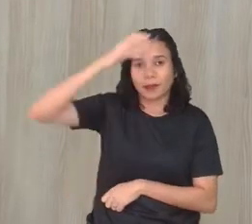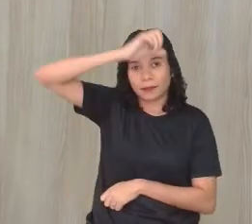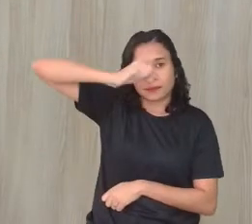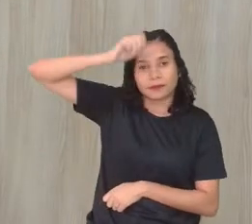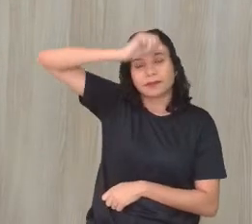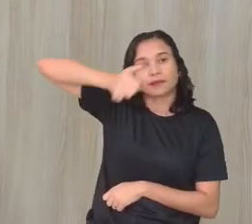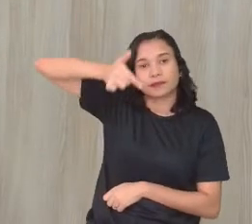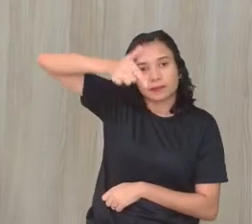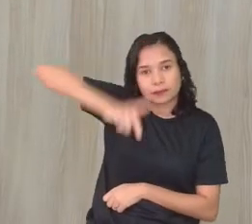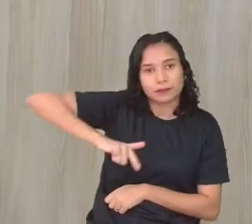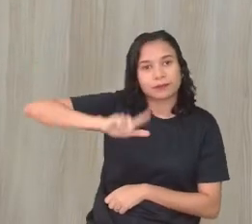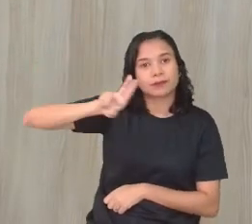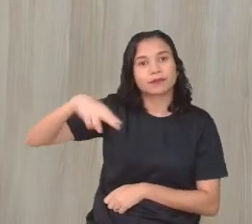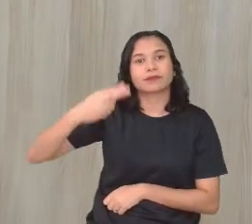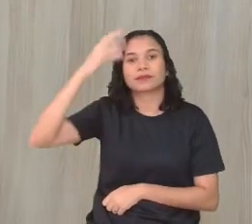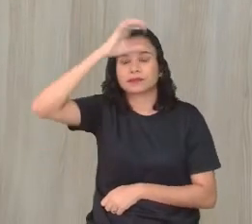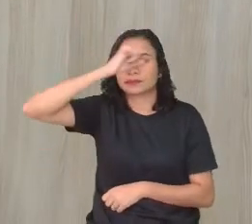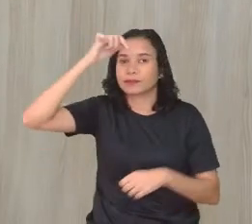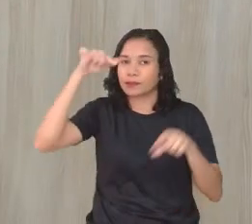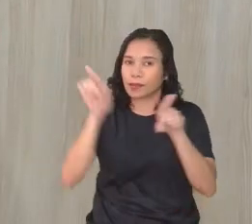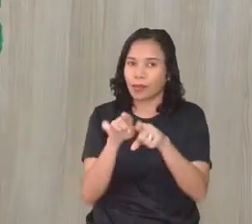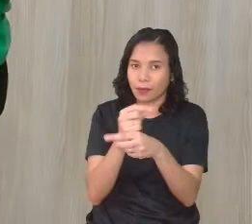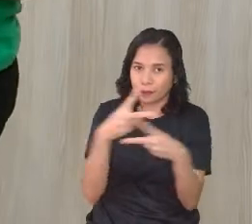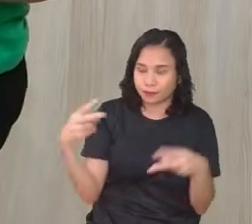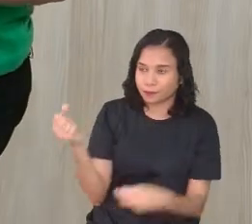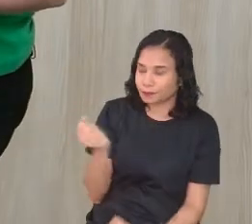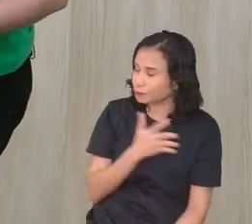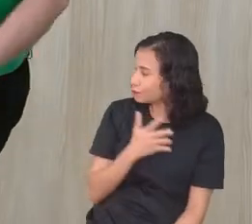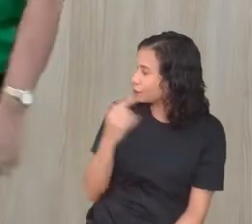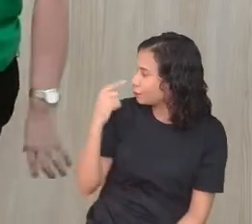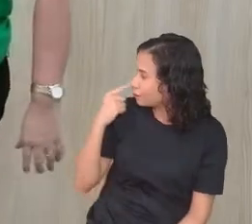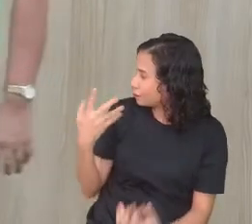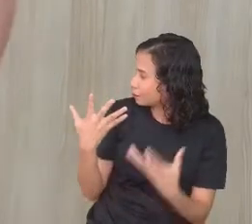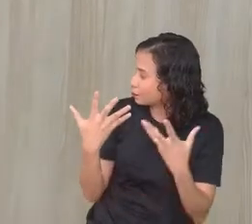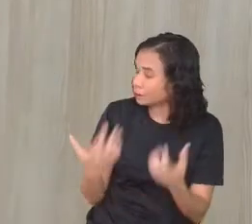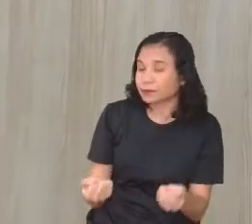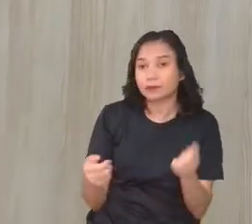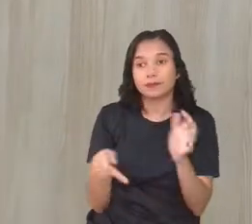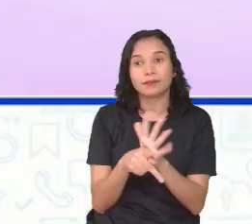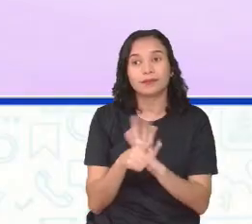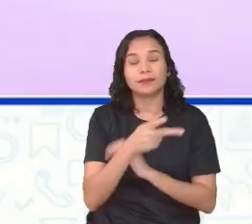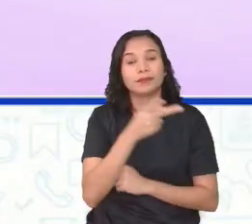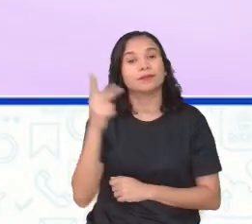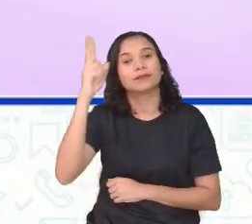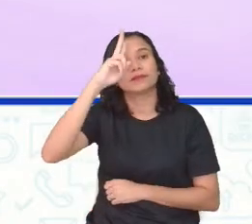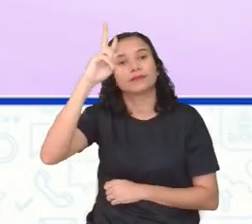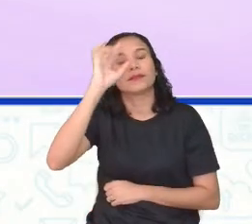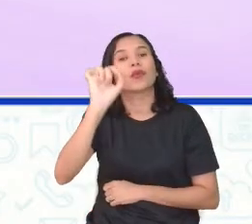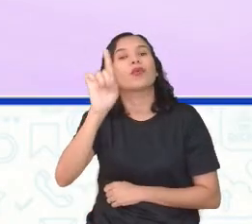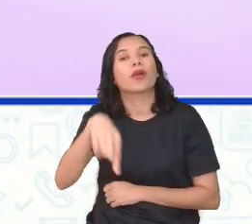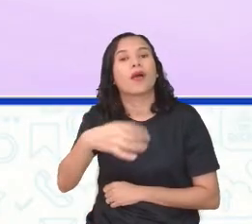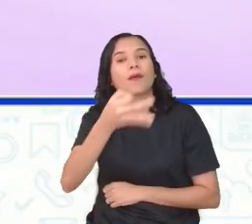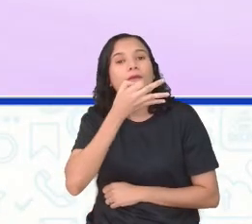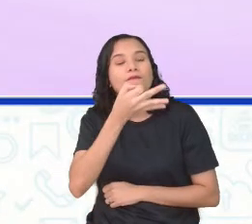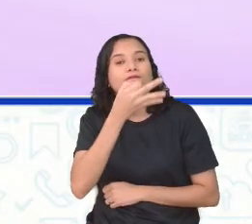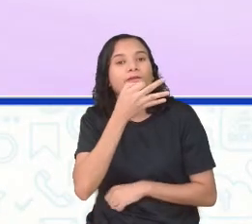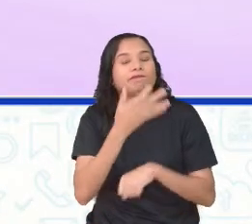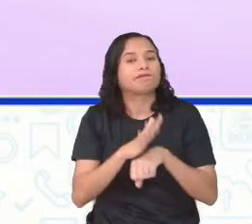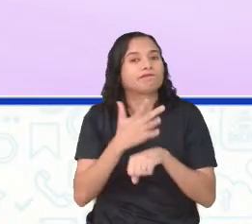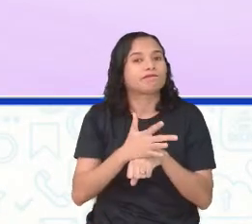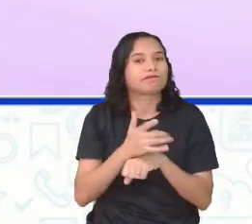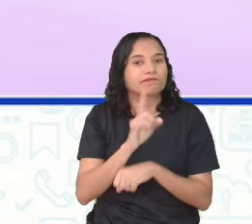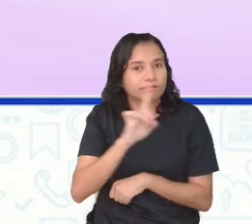reaprende ou aprende também coisas novas. Então, vamos lá. Então, você lembra o que é um artigo de opinião? Se